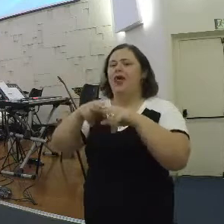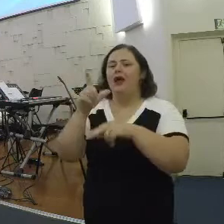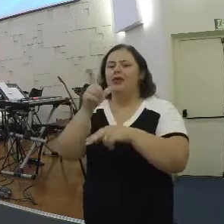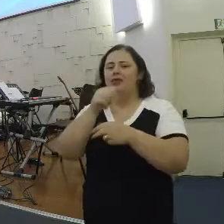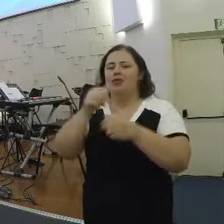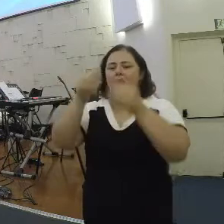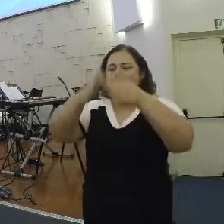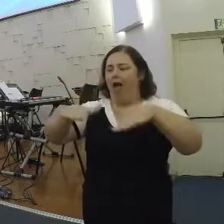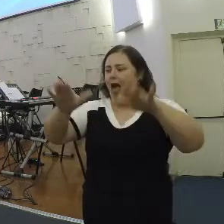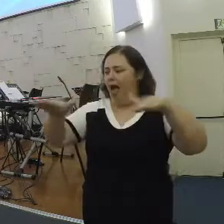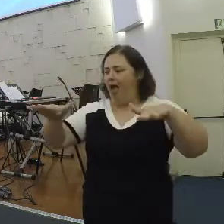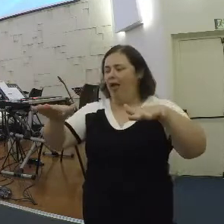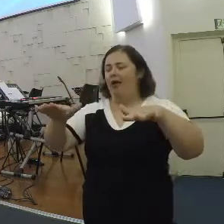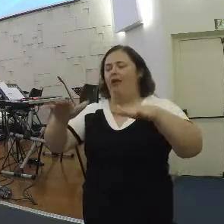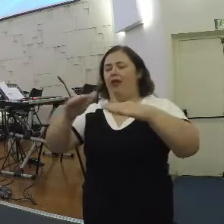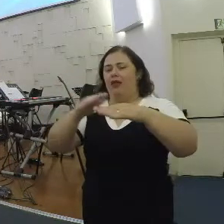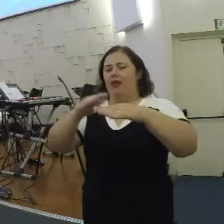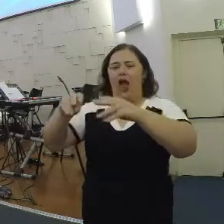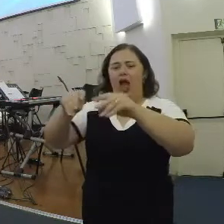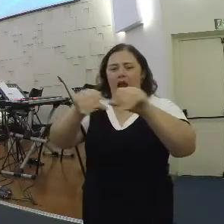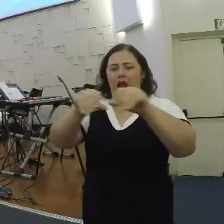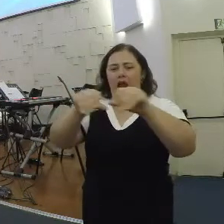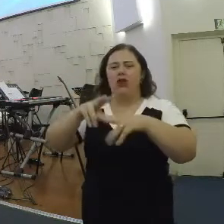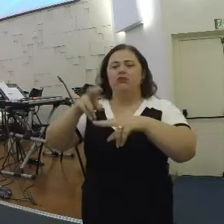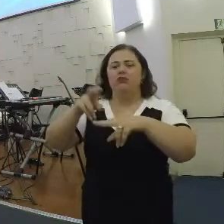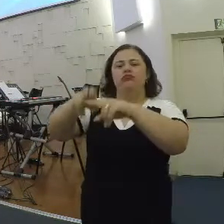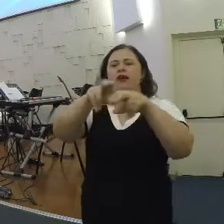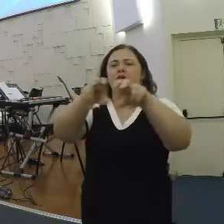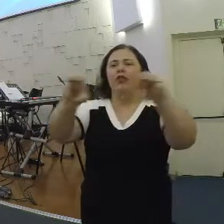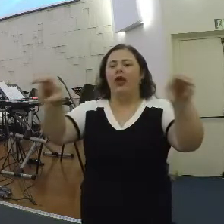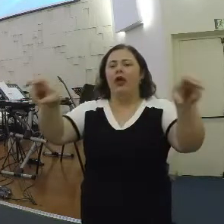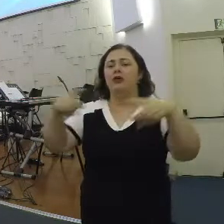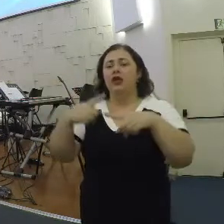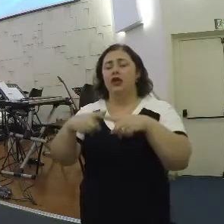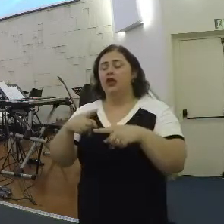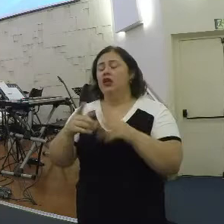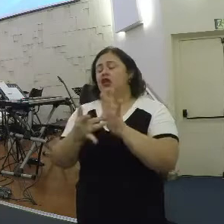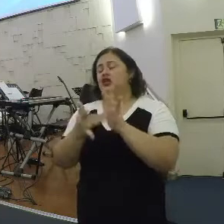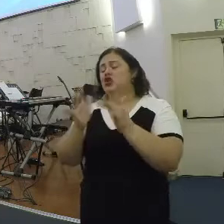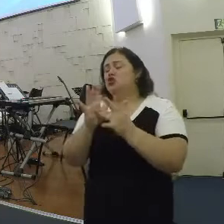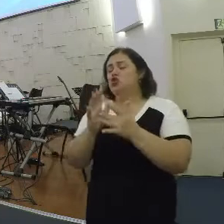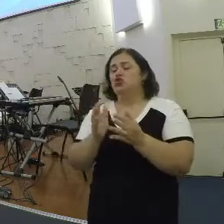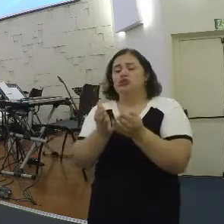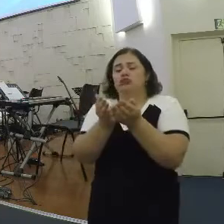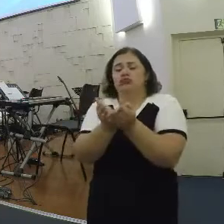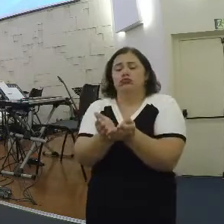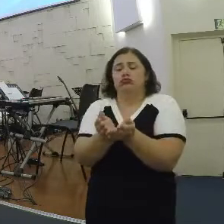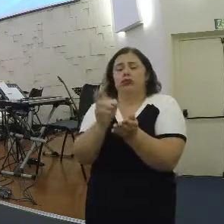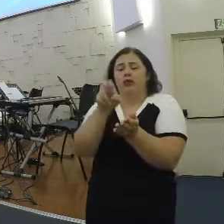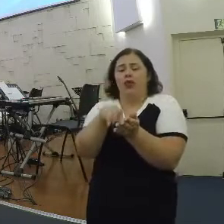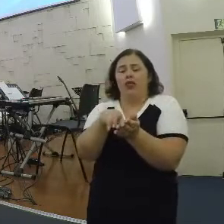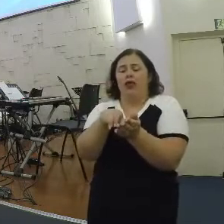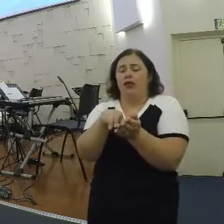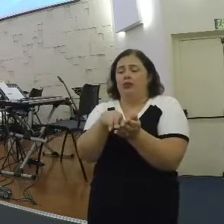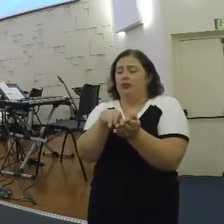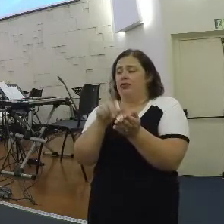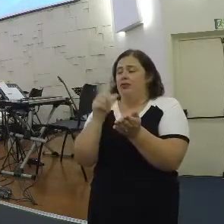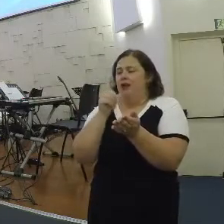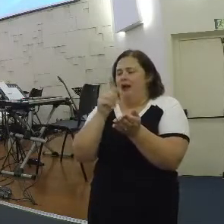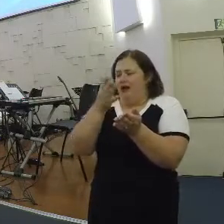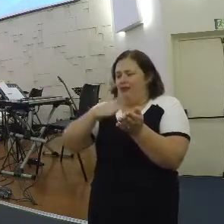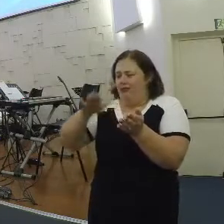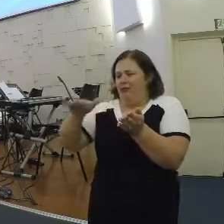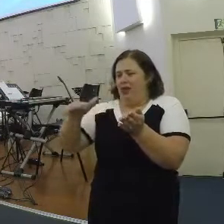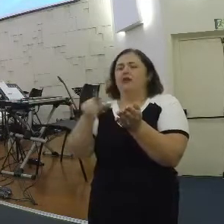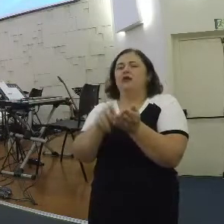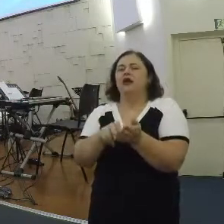porque, é claro, não existia lavoura mecanizada naquela época. Não existia essa lavoura que nós conhecemos de